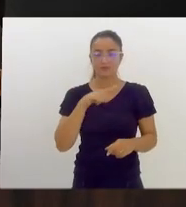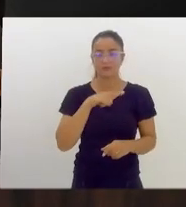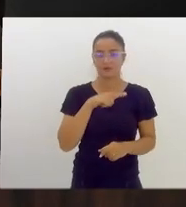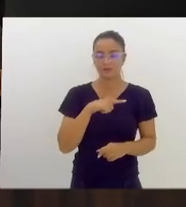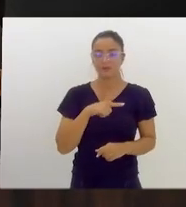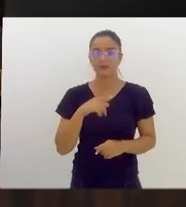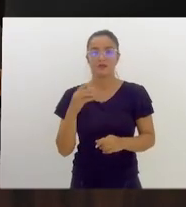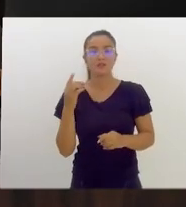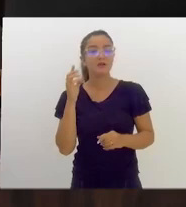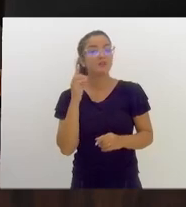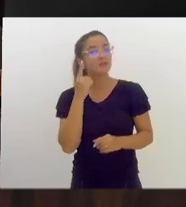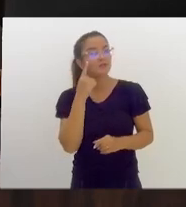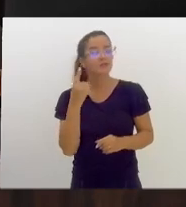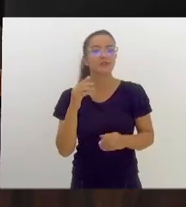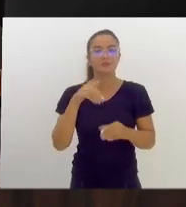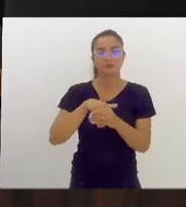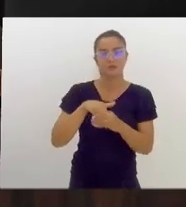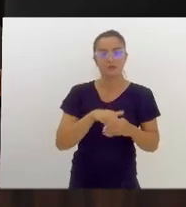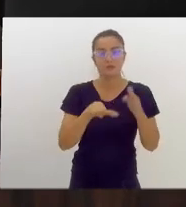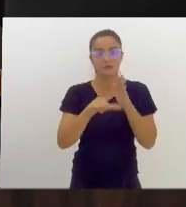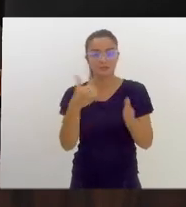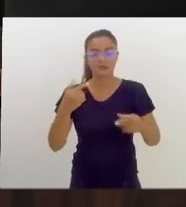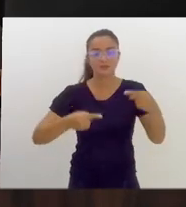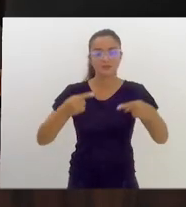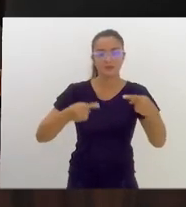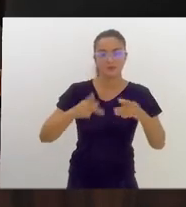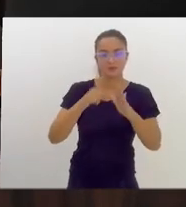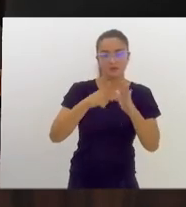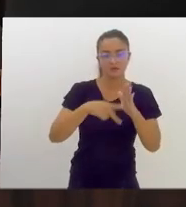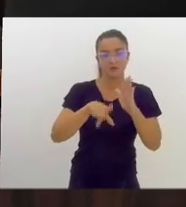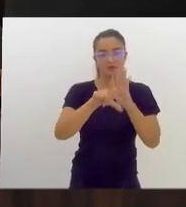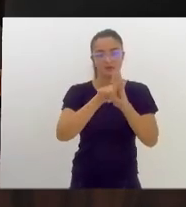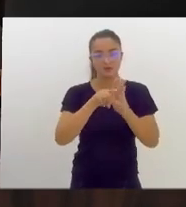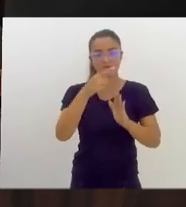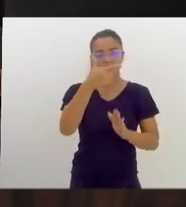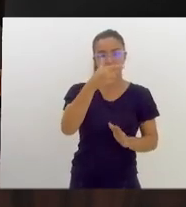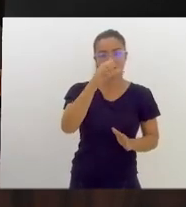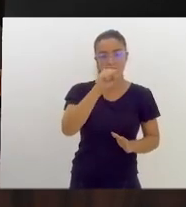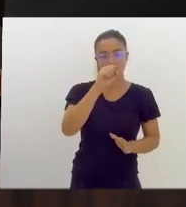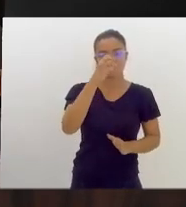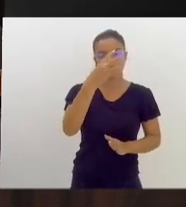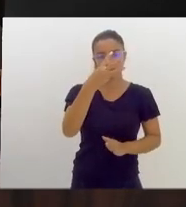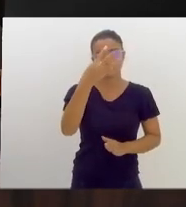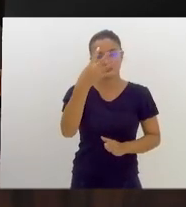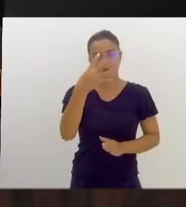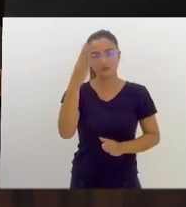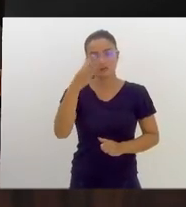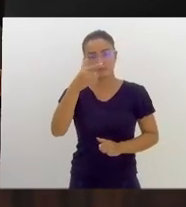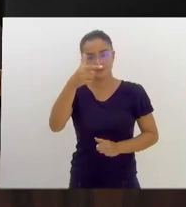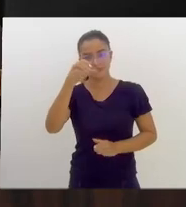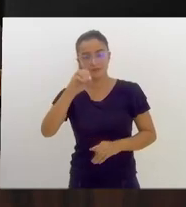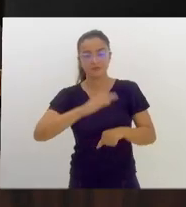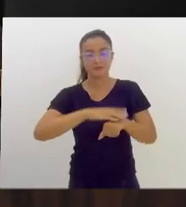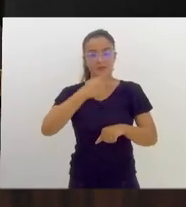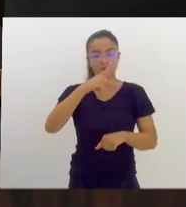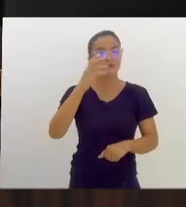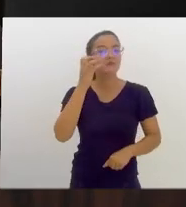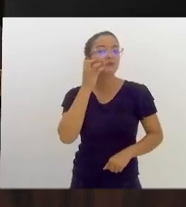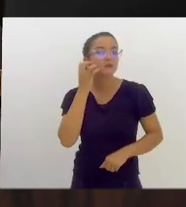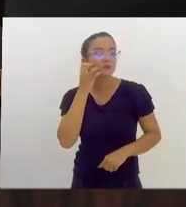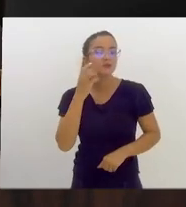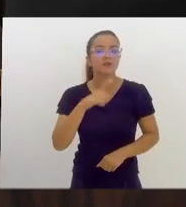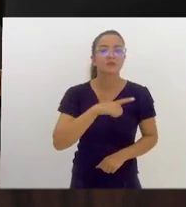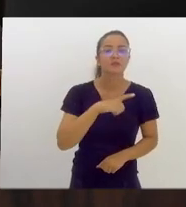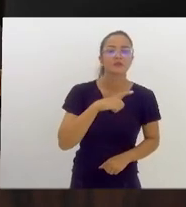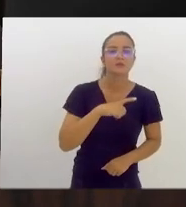em votação e primeira discussão. Projeto de lei número 2834 de 20, de autoria do deputado Valdeque Carneiro, que dispõe sobre